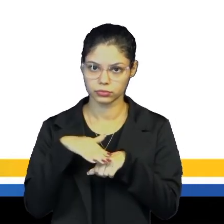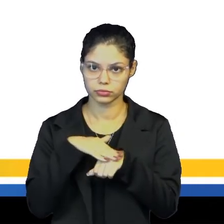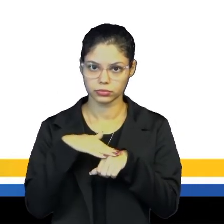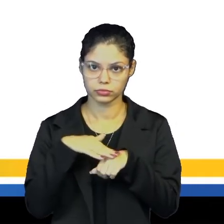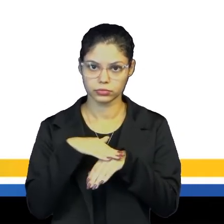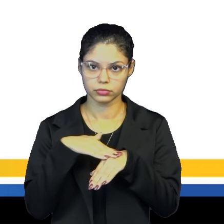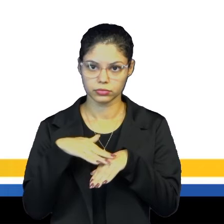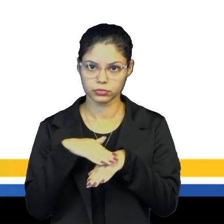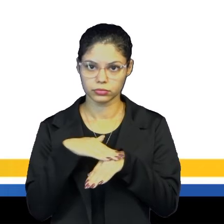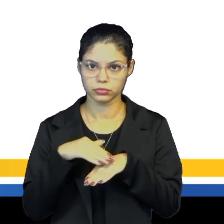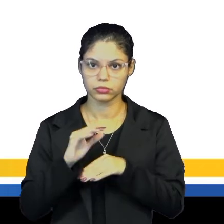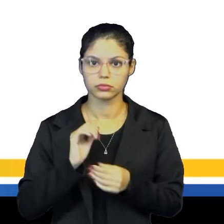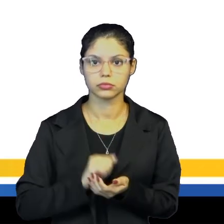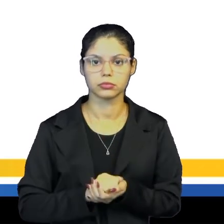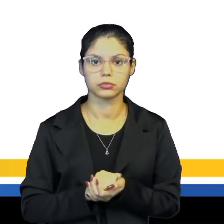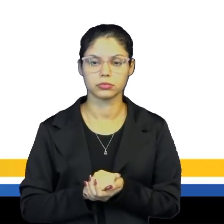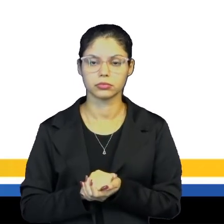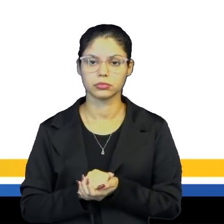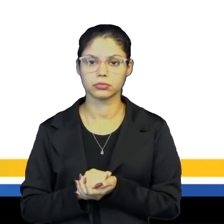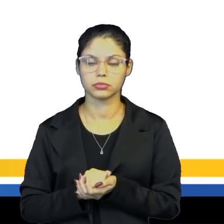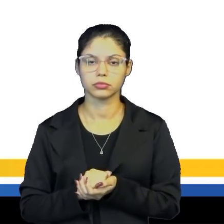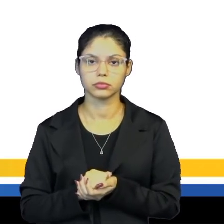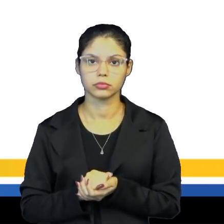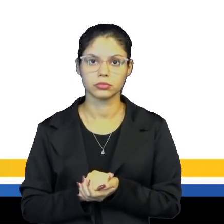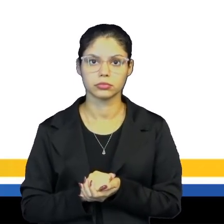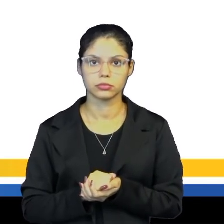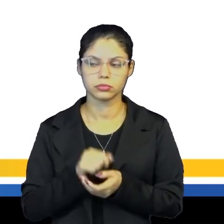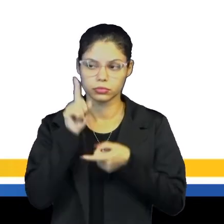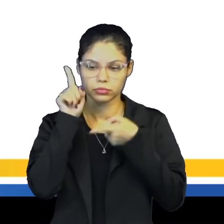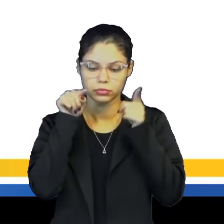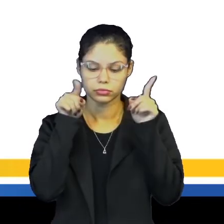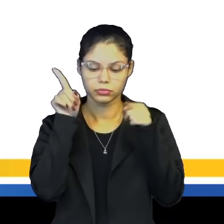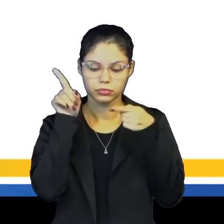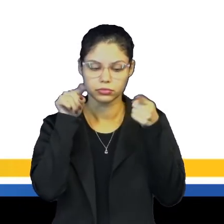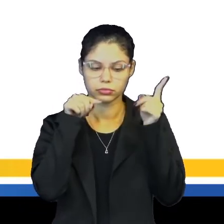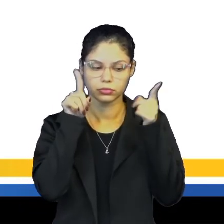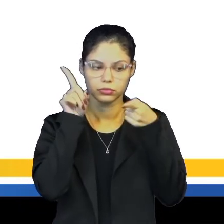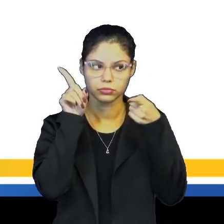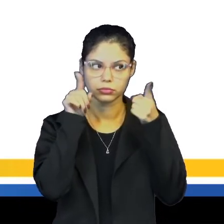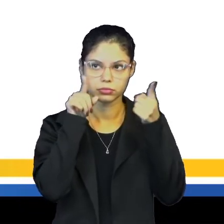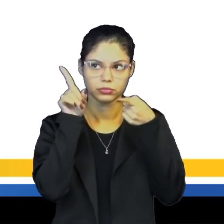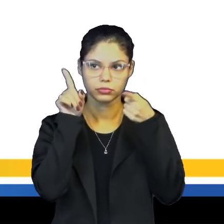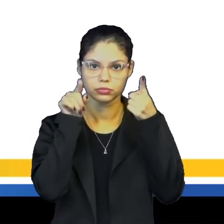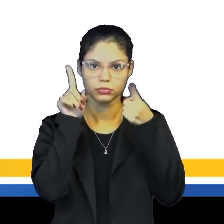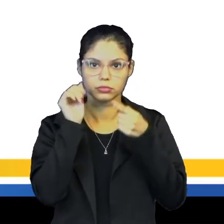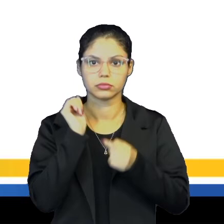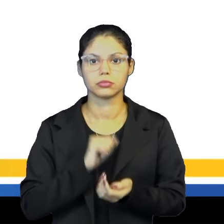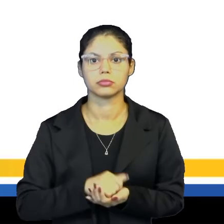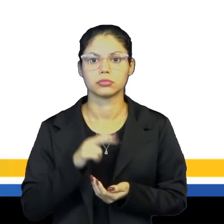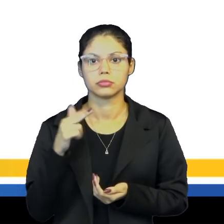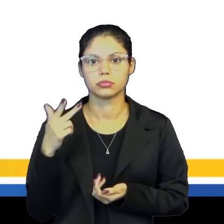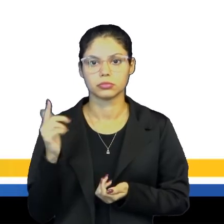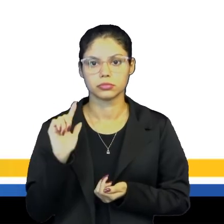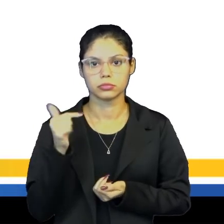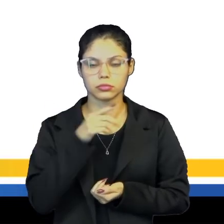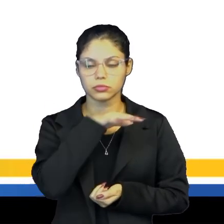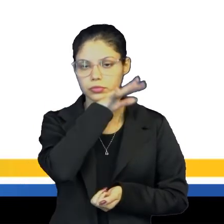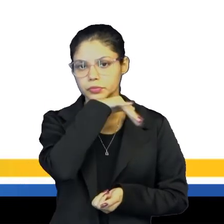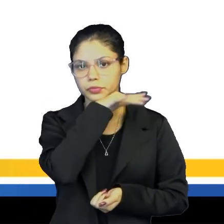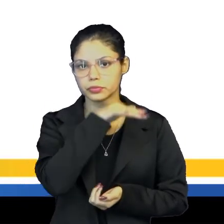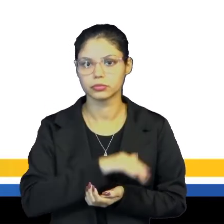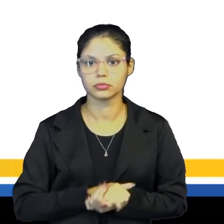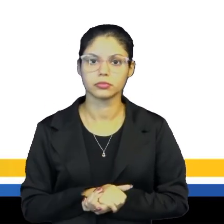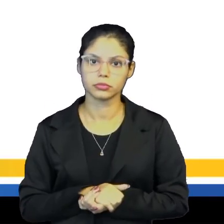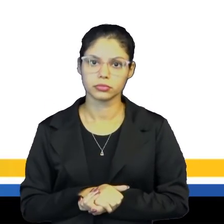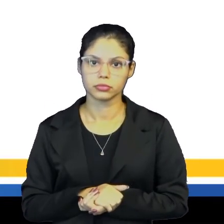O próprio camaleão aí já simula as outras cores de peles aí, já que está dentro